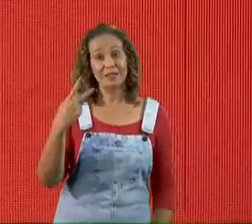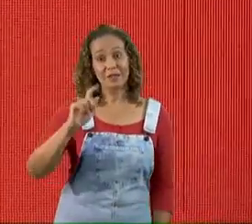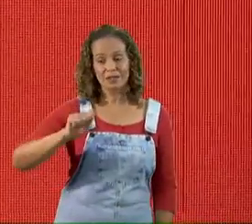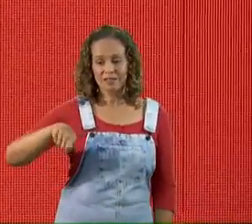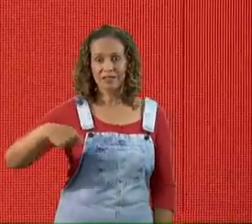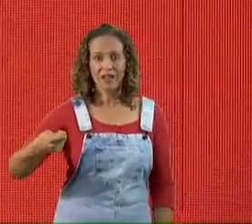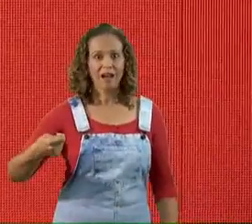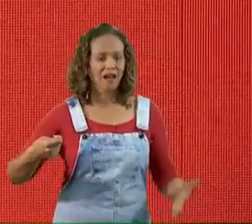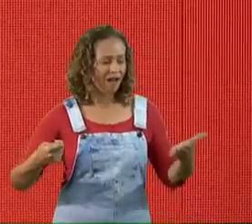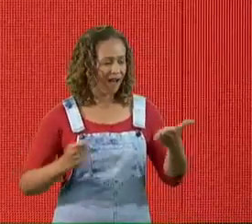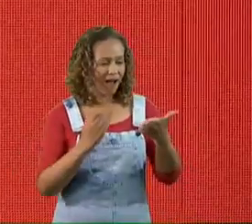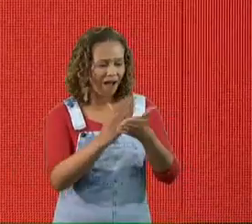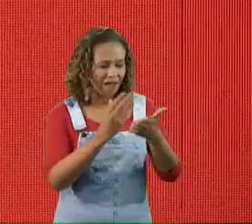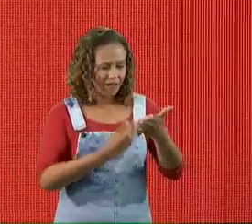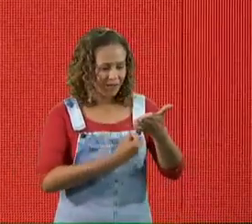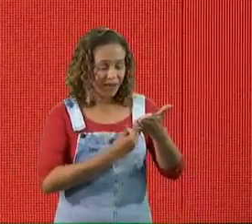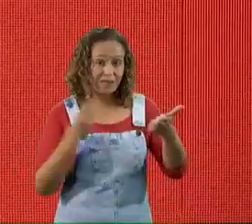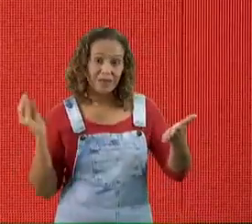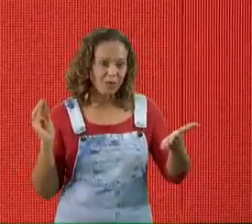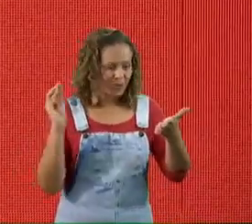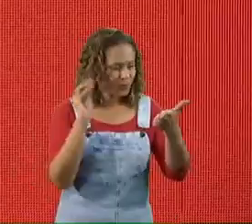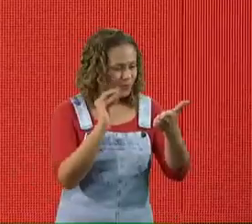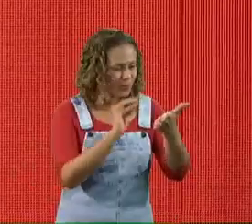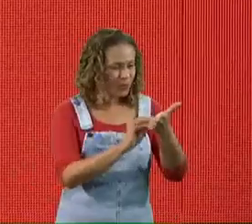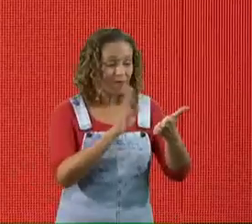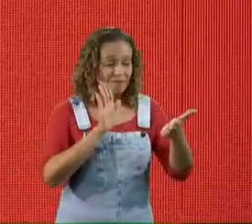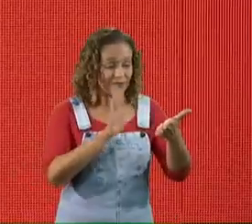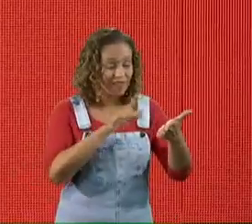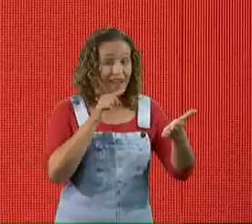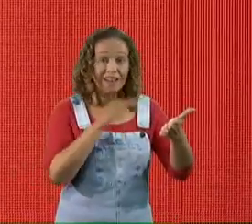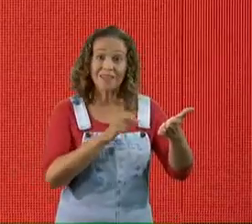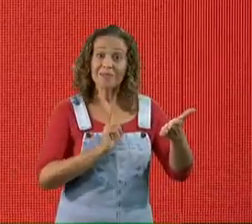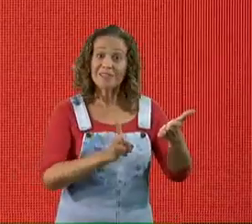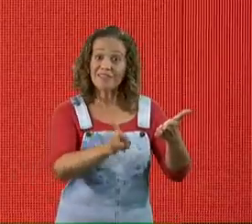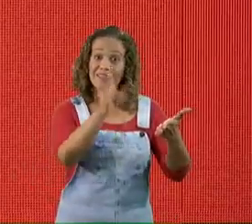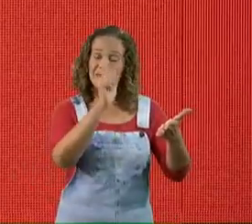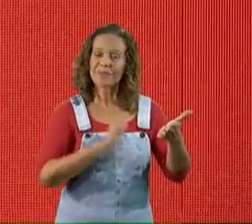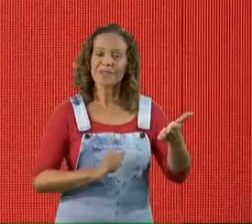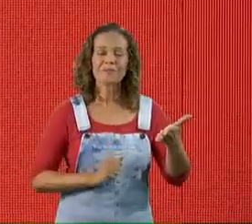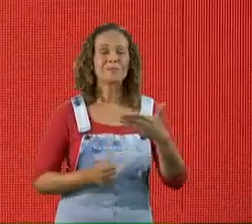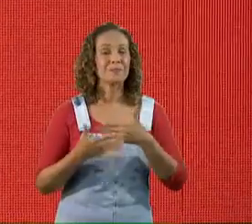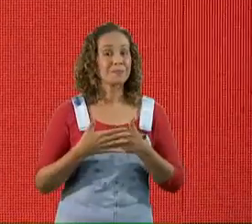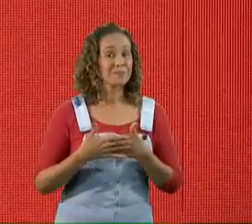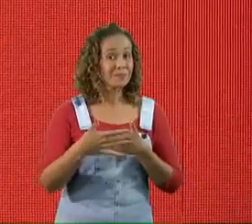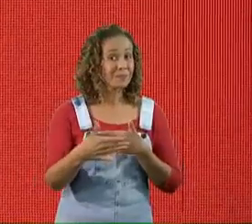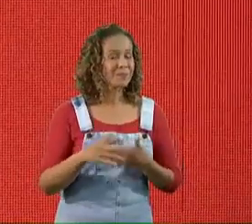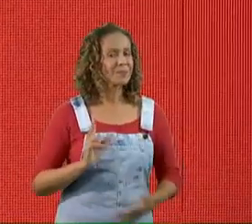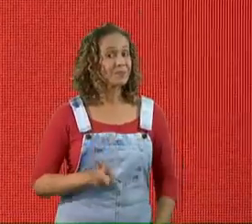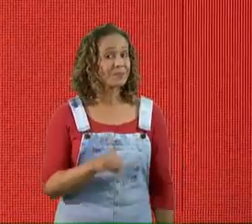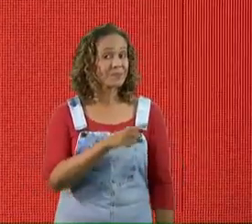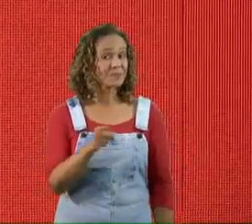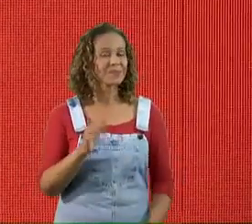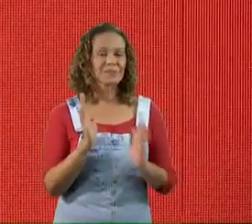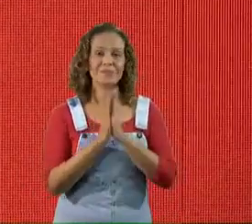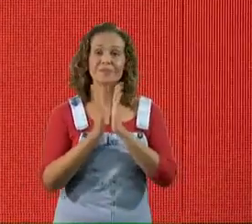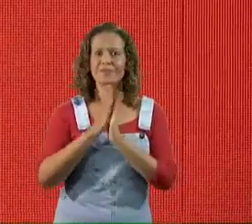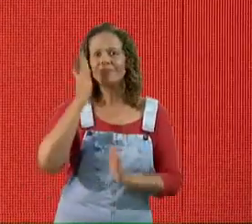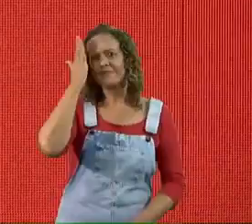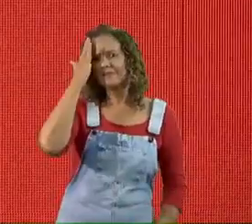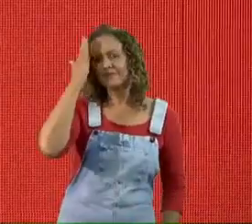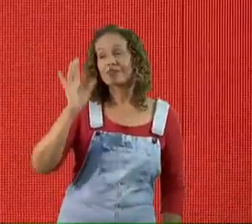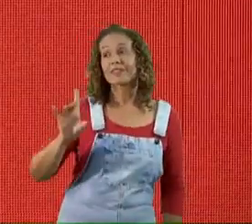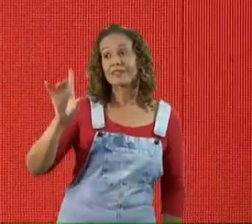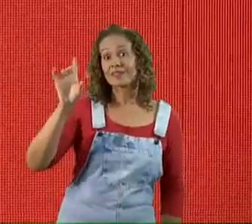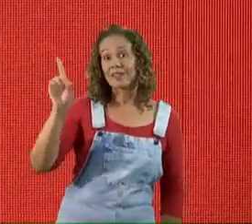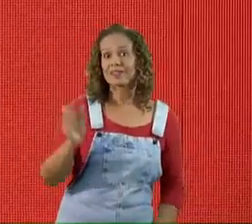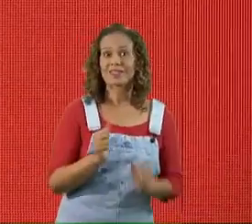está escrito no livro da vida e ele nunca mais vai sair. E a partir de hoje, todas as vezes que você orar, saiba que Deus